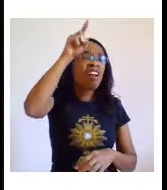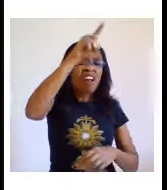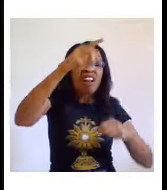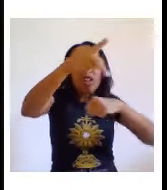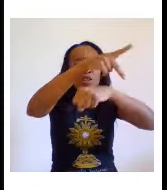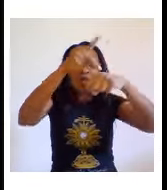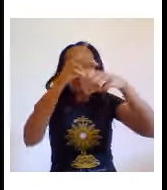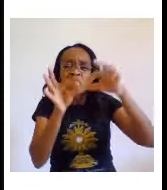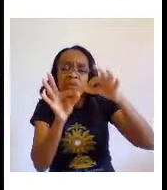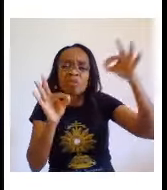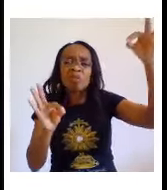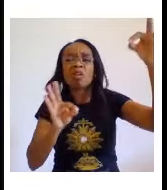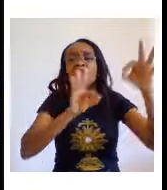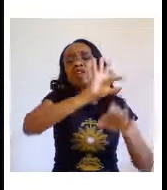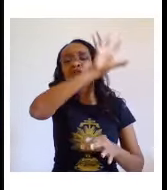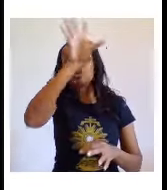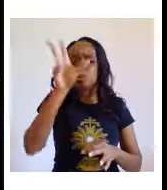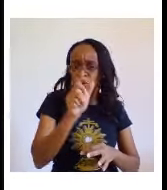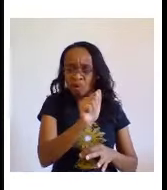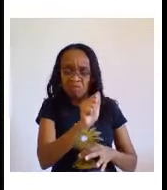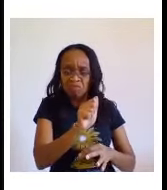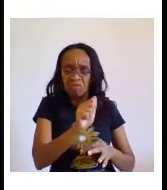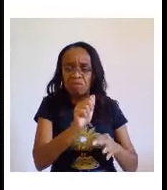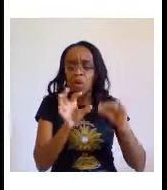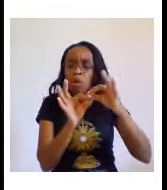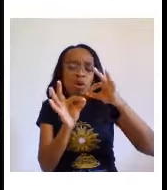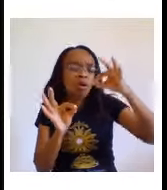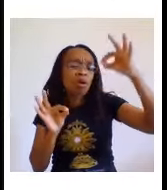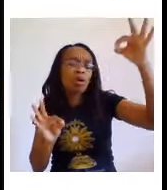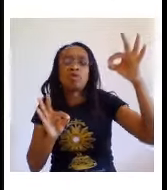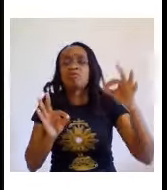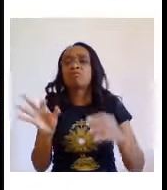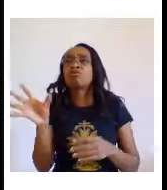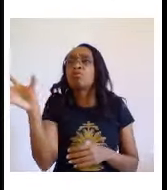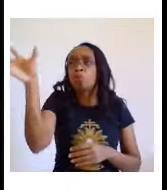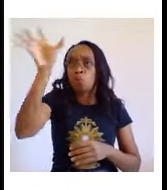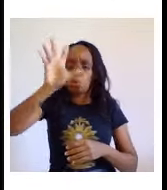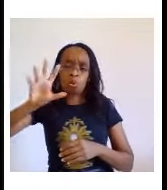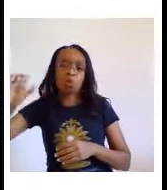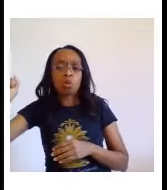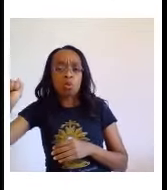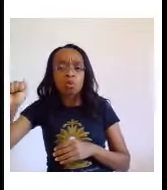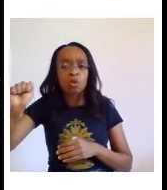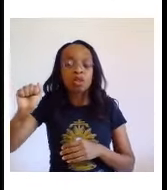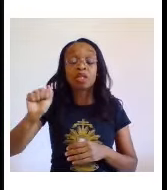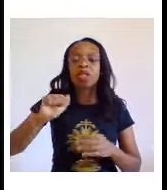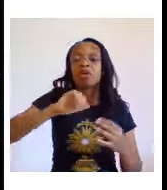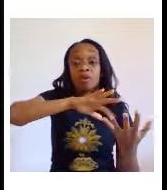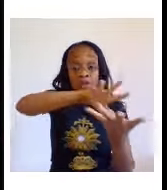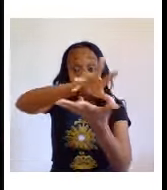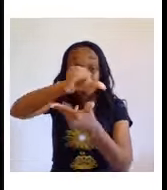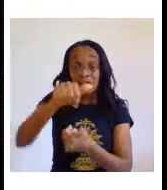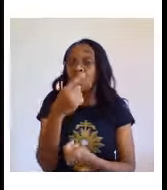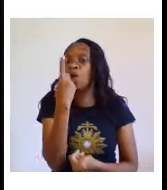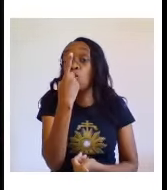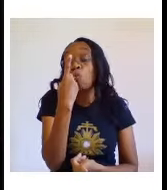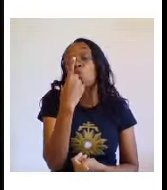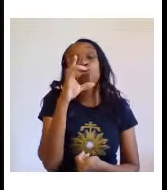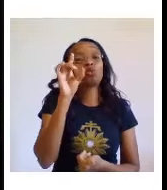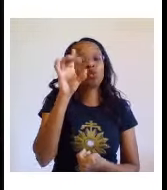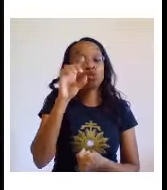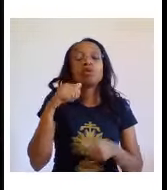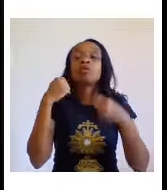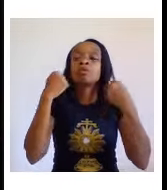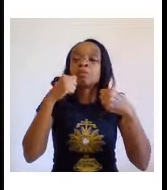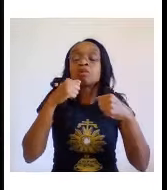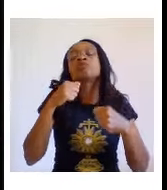novo, o nosso planeta Terra não tem paredes, então é importante a gente, de alguma maneira, começar. Então,